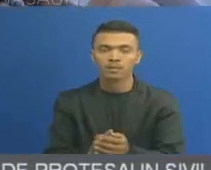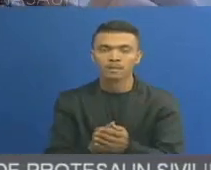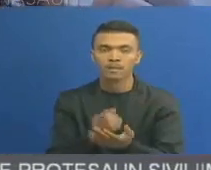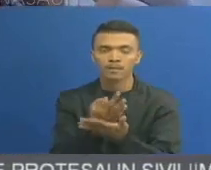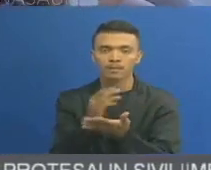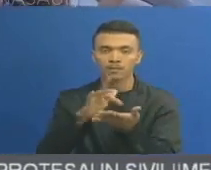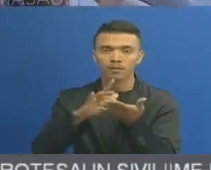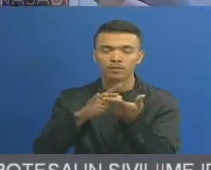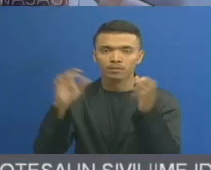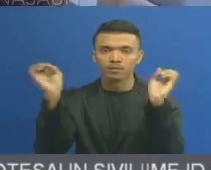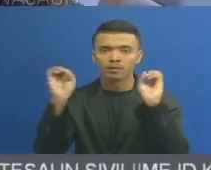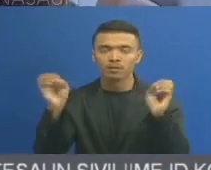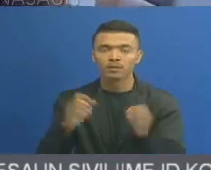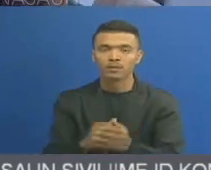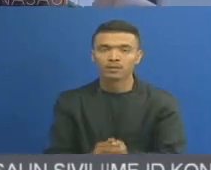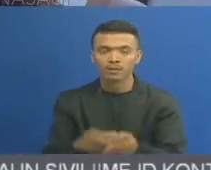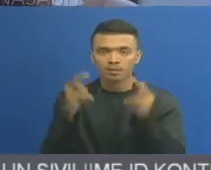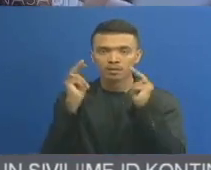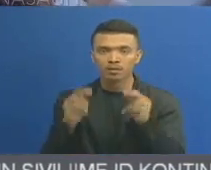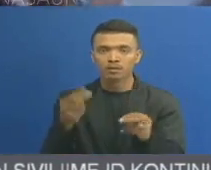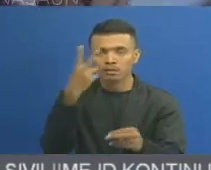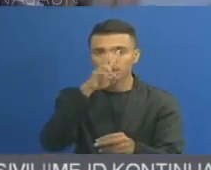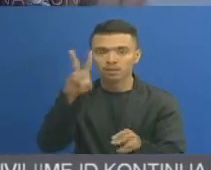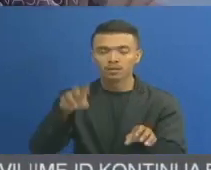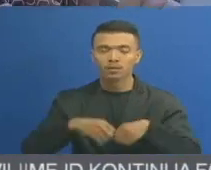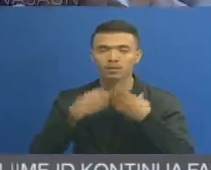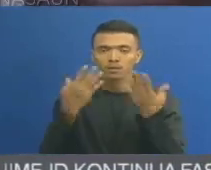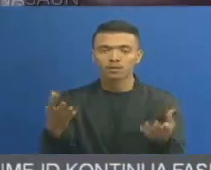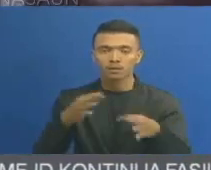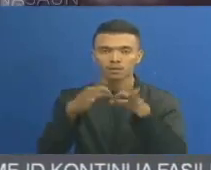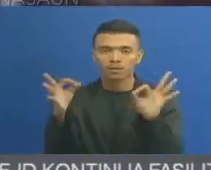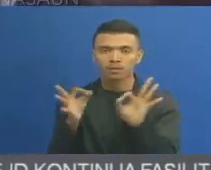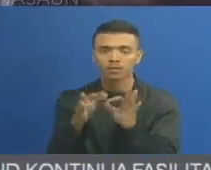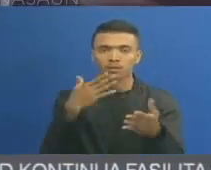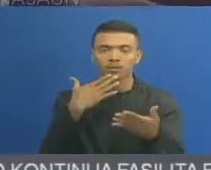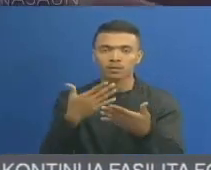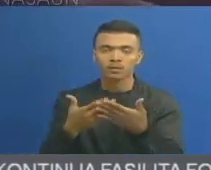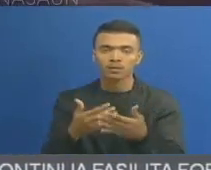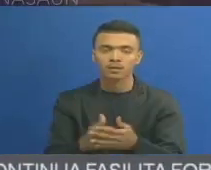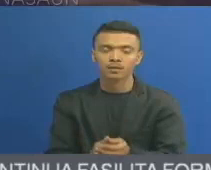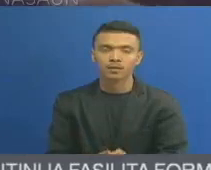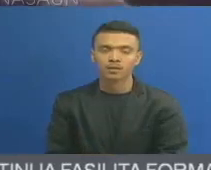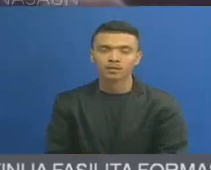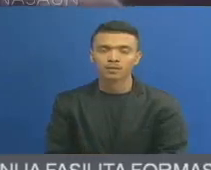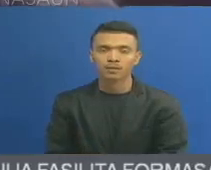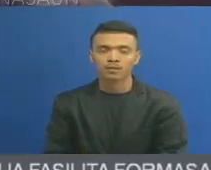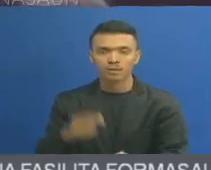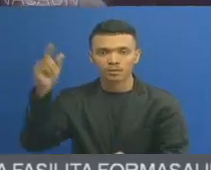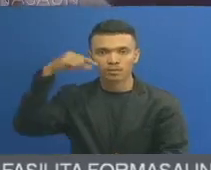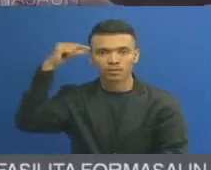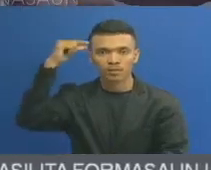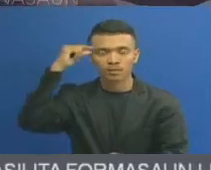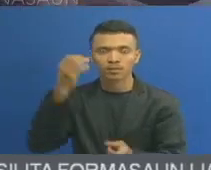Tanto, né, tem que ter um ensaio, a dia e a glutão, iniciativa, né, coordenação com o governo, é,